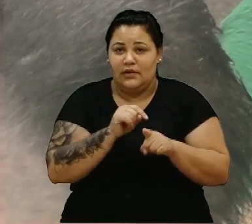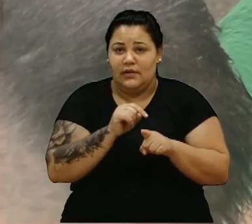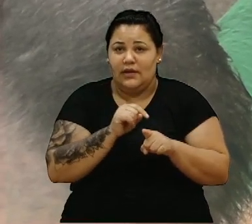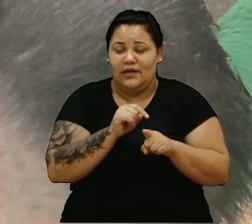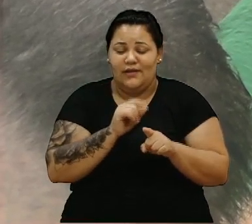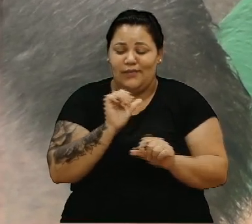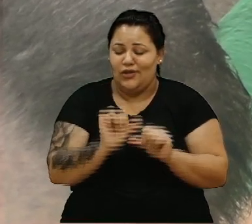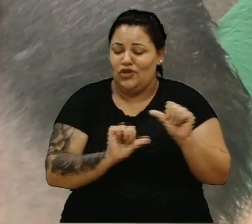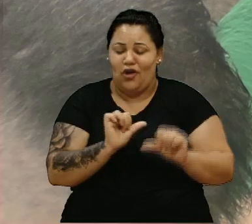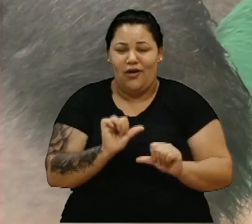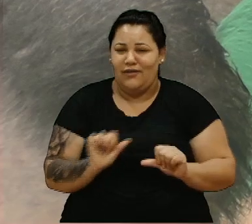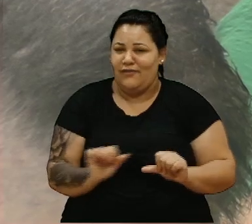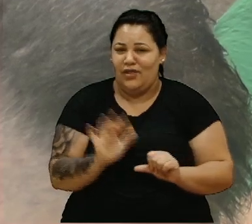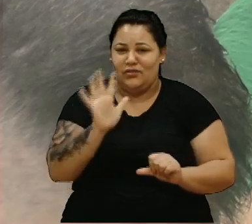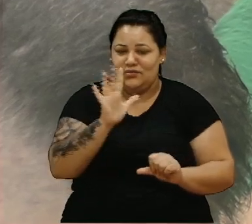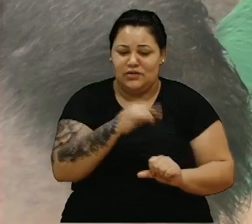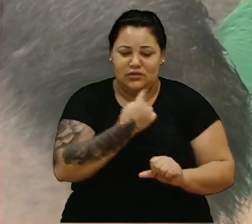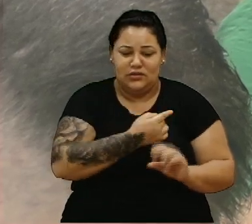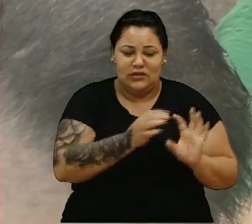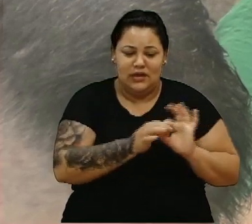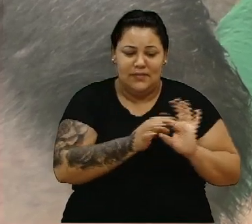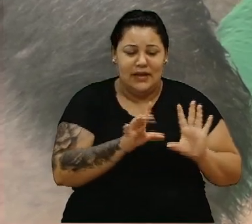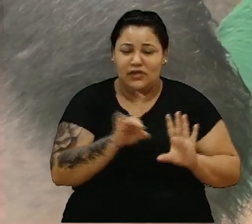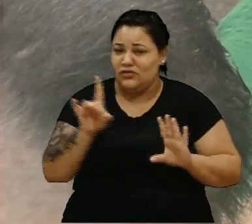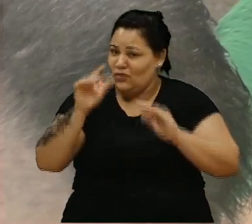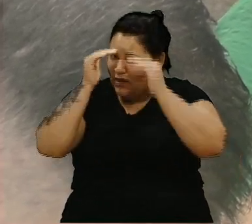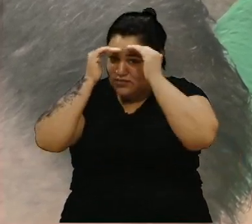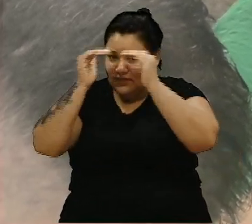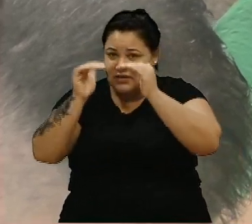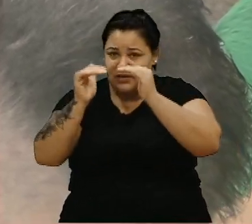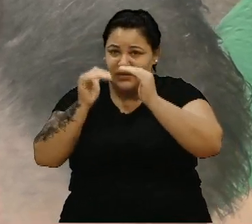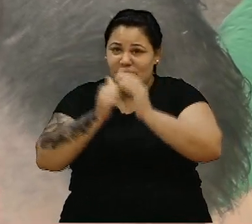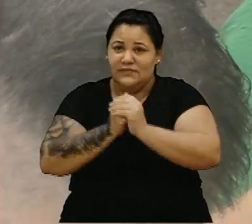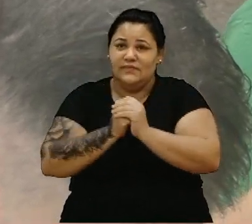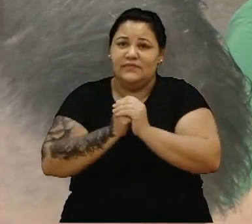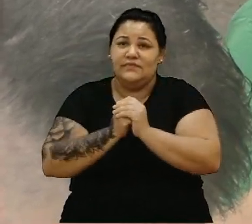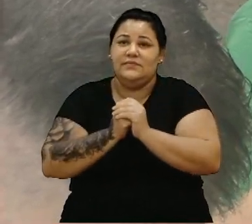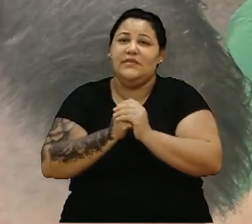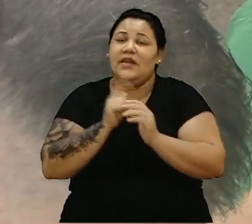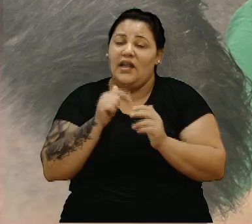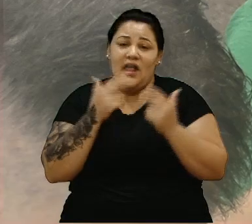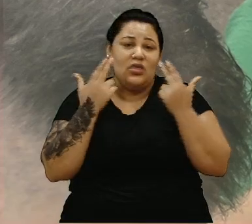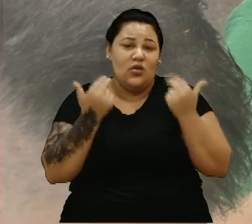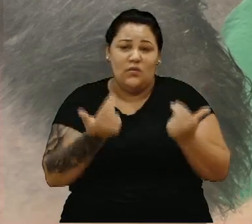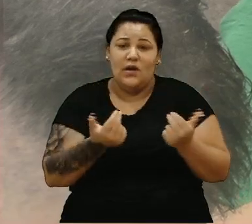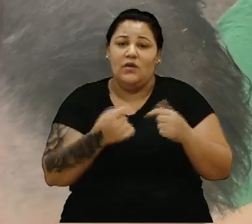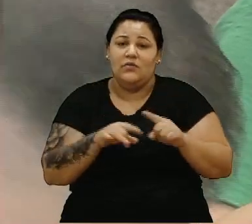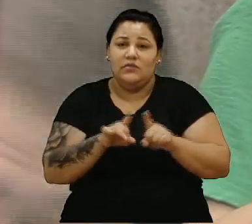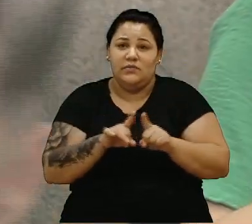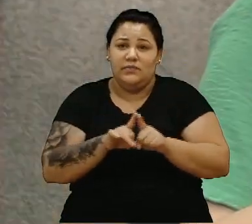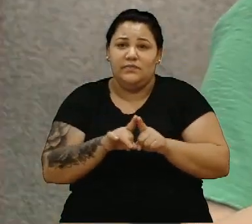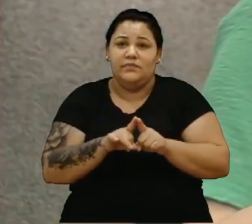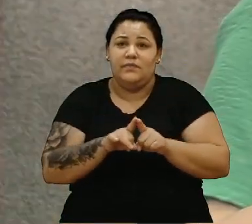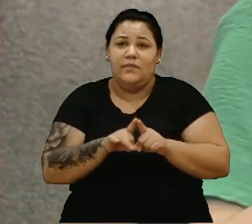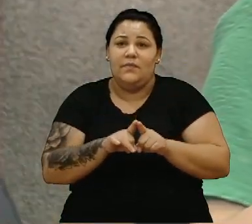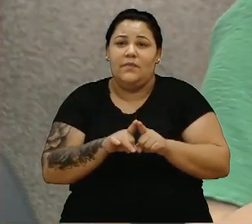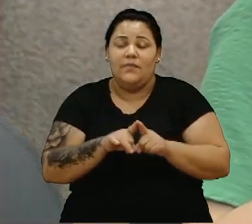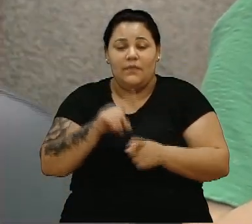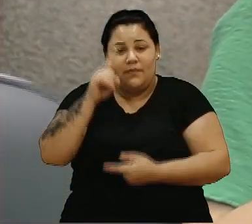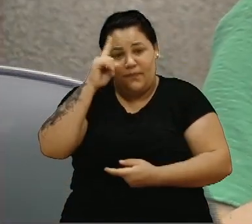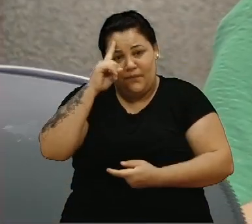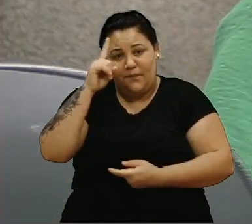valores, né? A nossa liberdade não sendo respeitada. E isso está mais comum, está comum todos os